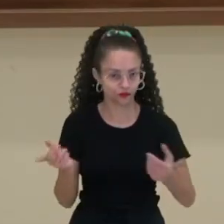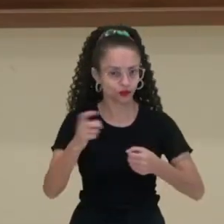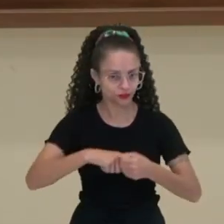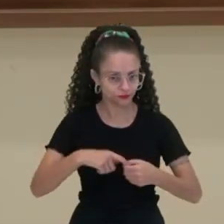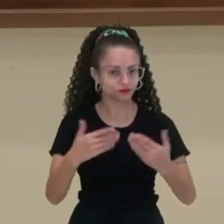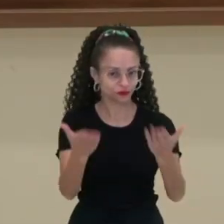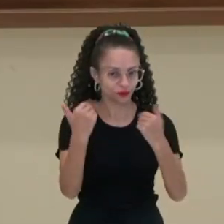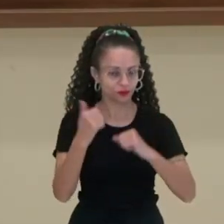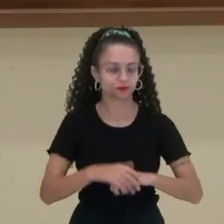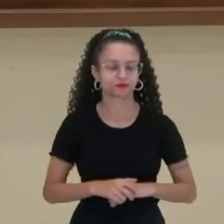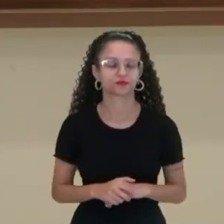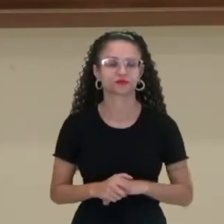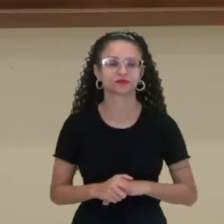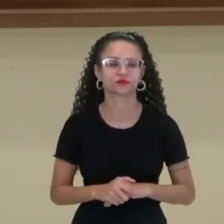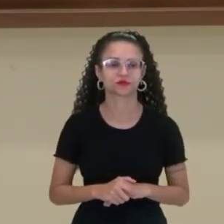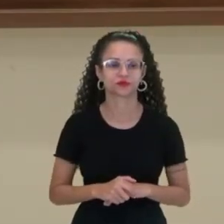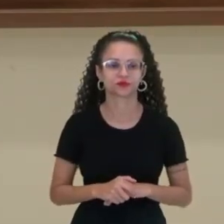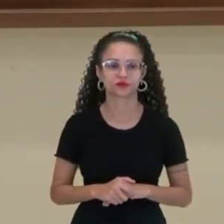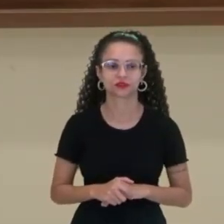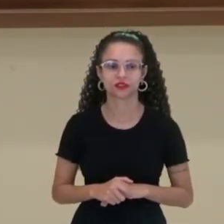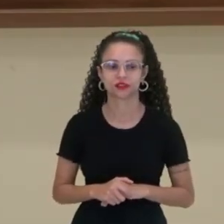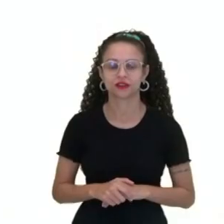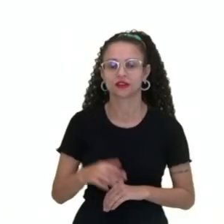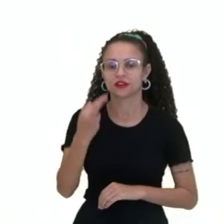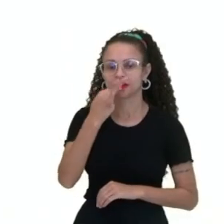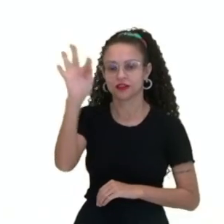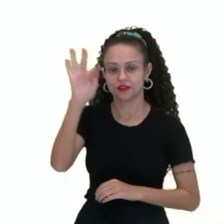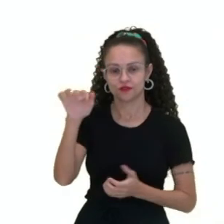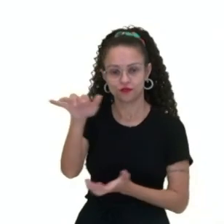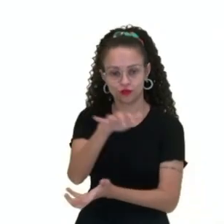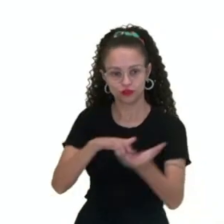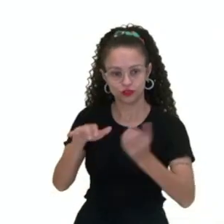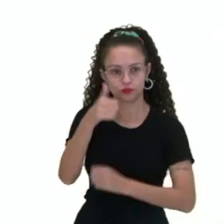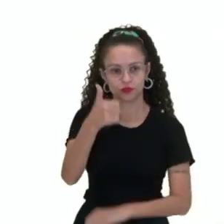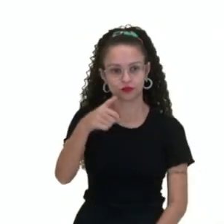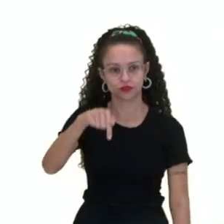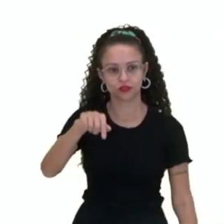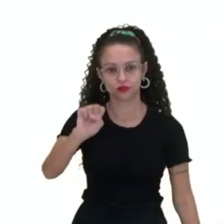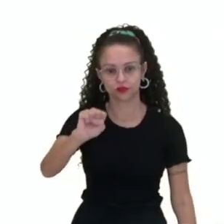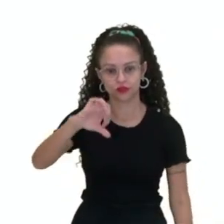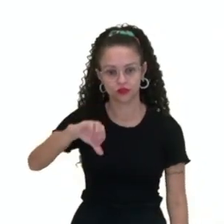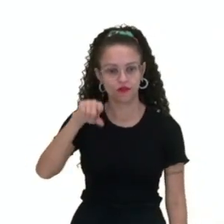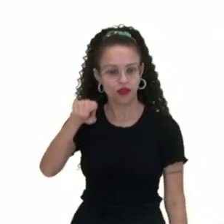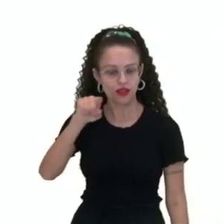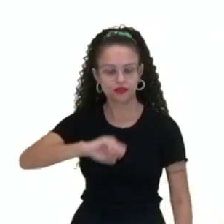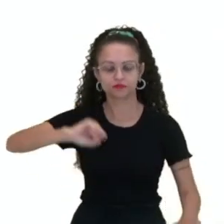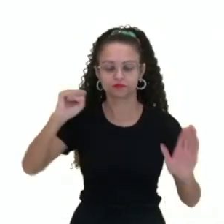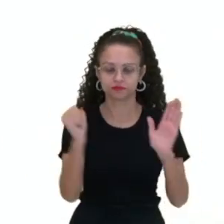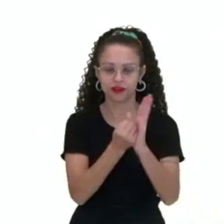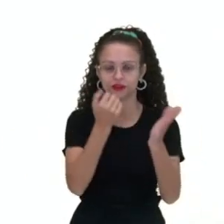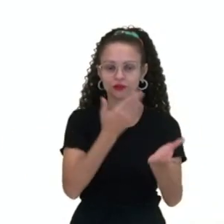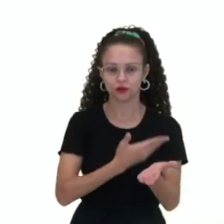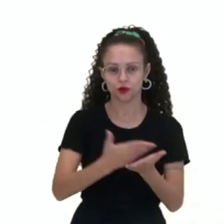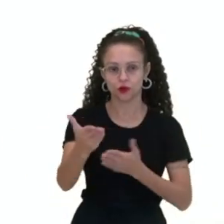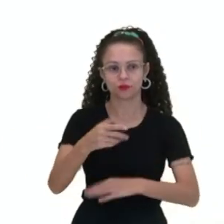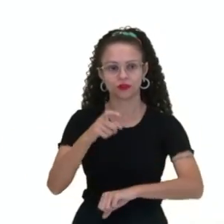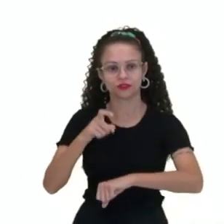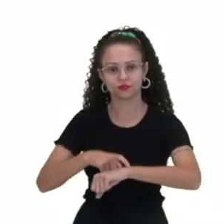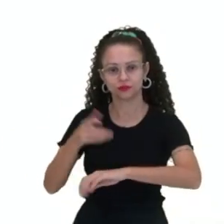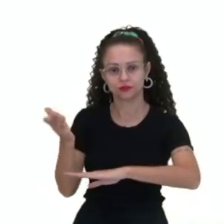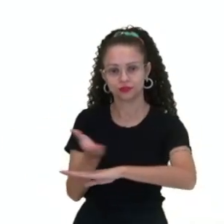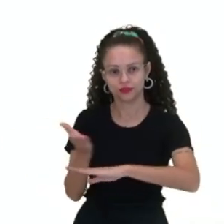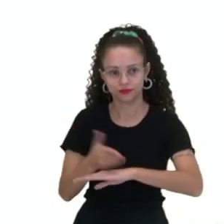Voltei, bora lá. Foi a Revolução Francesa, em 1789, escolhida como acontecimento que marca o início da Idade